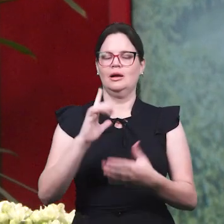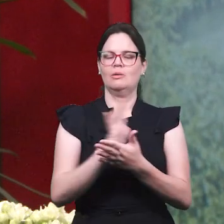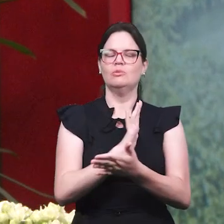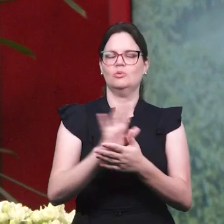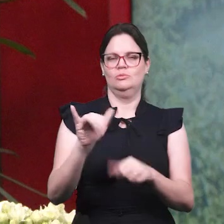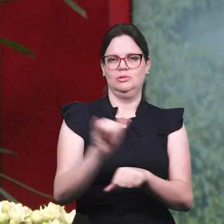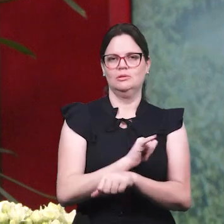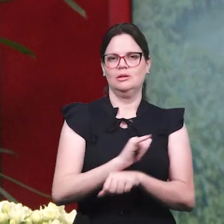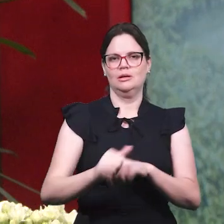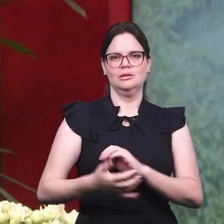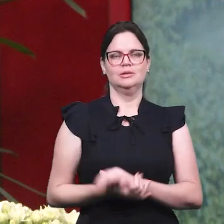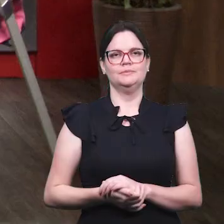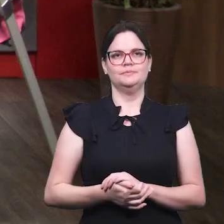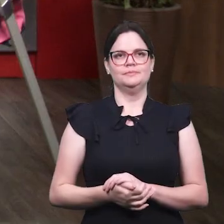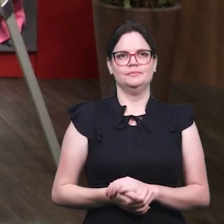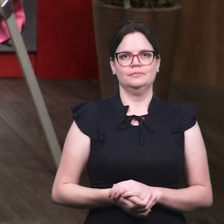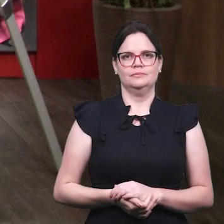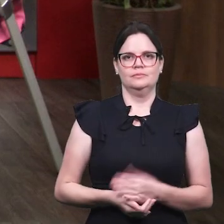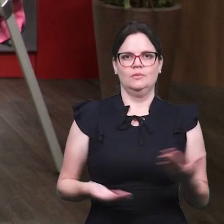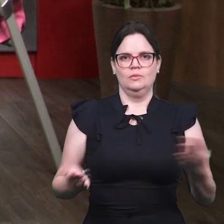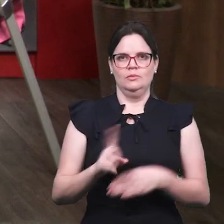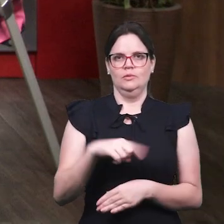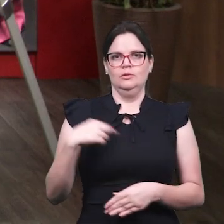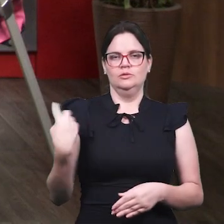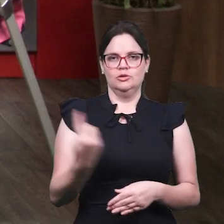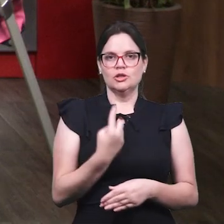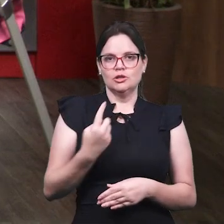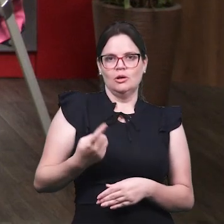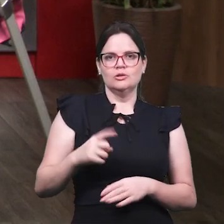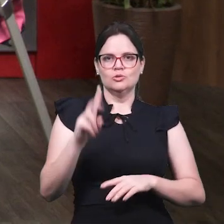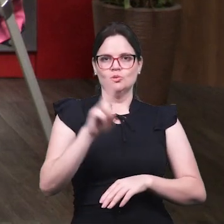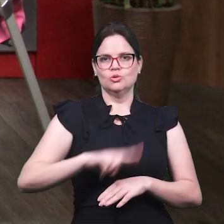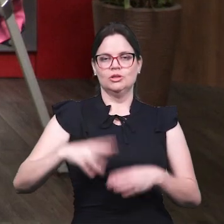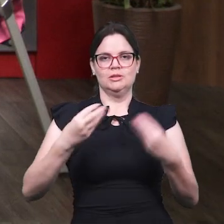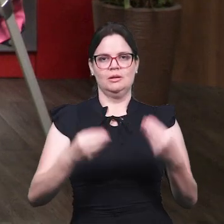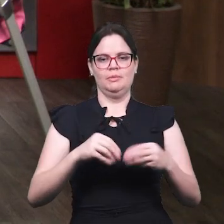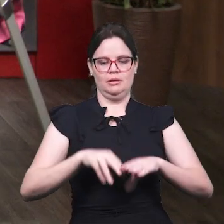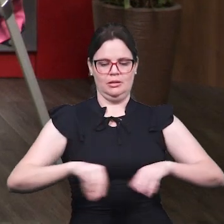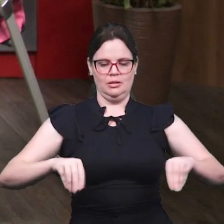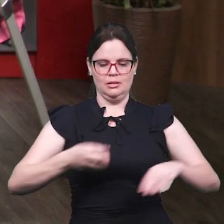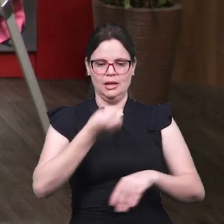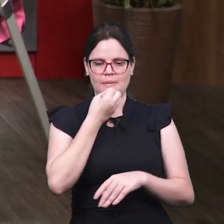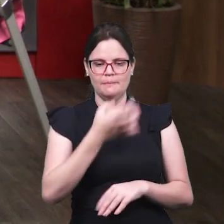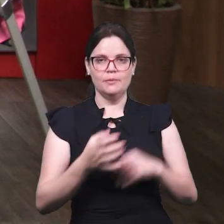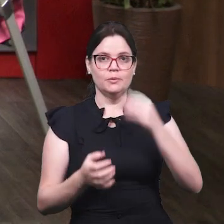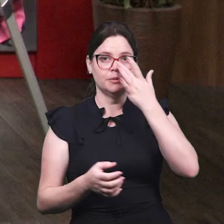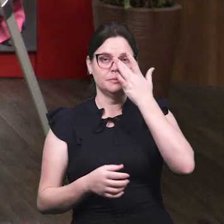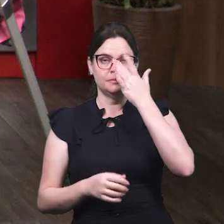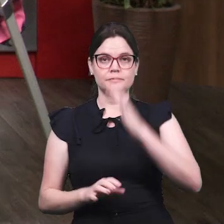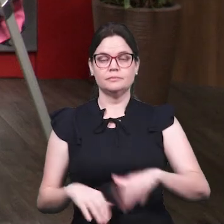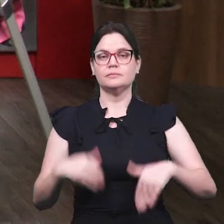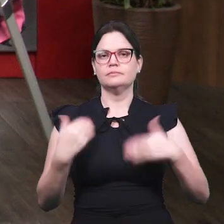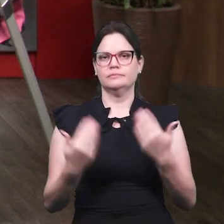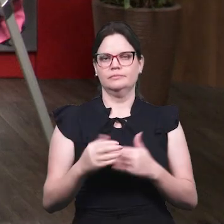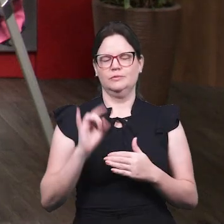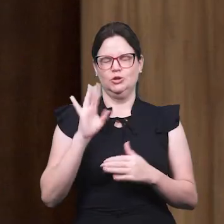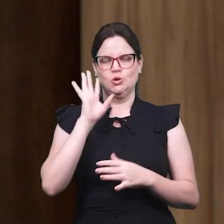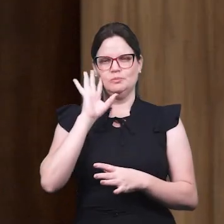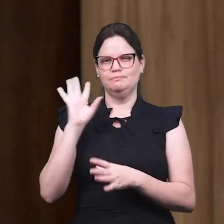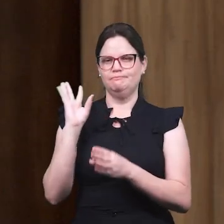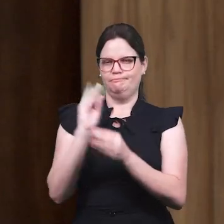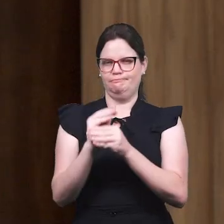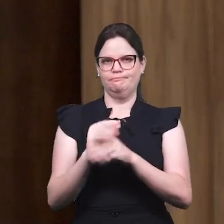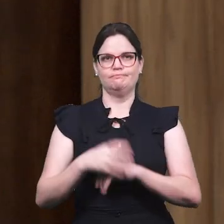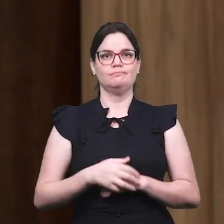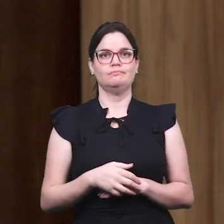estratégias que são bastante difundidas hoje aí para manter a saúde do solo em dia. Então, assim, resumindo, no que a gente pode